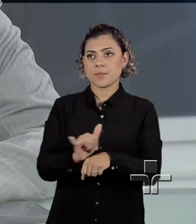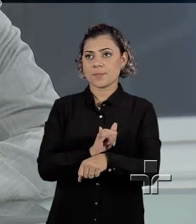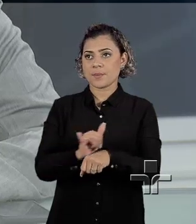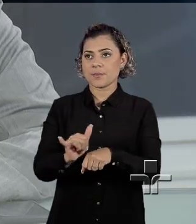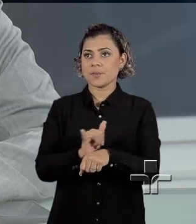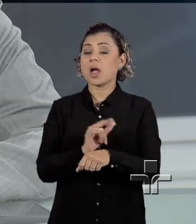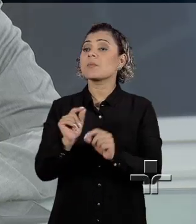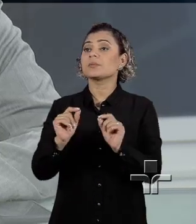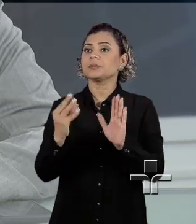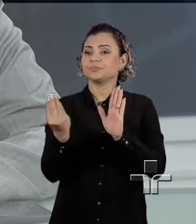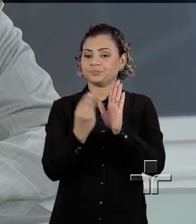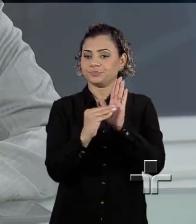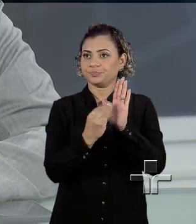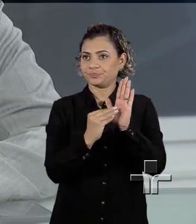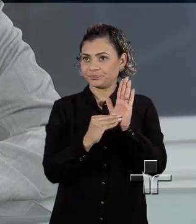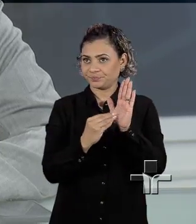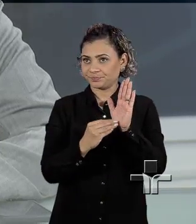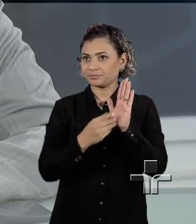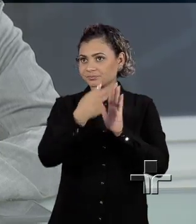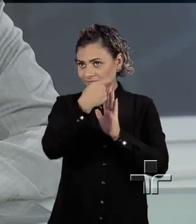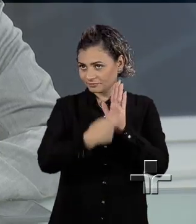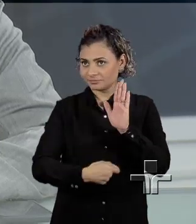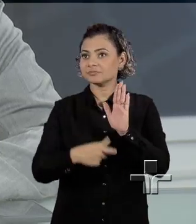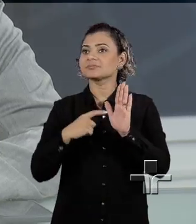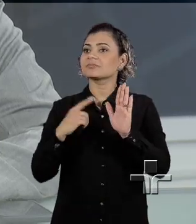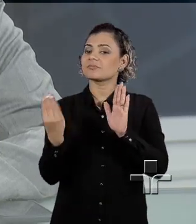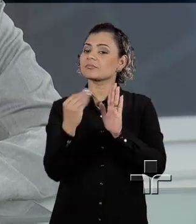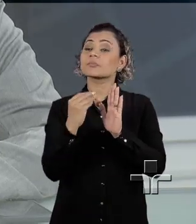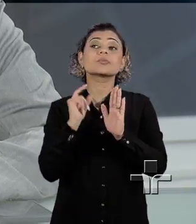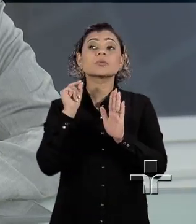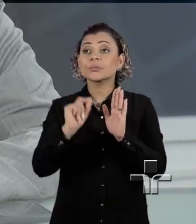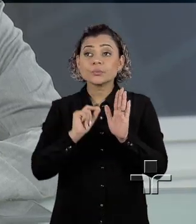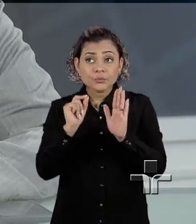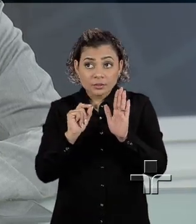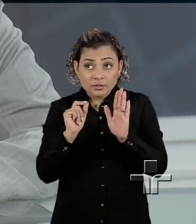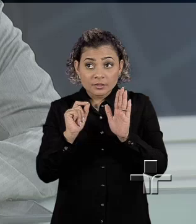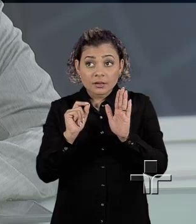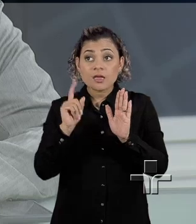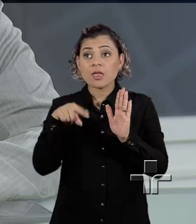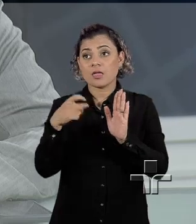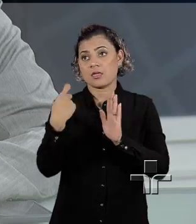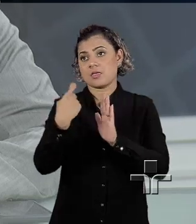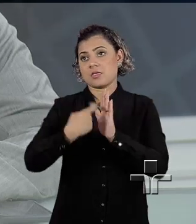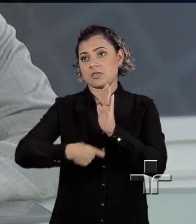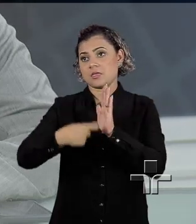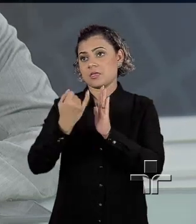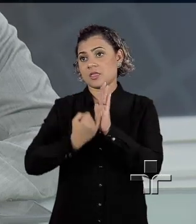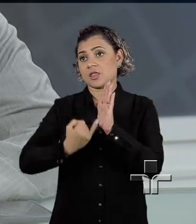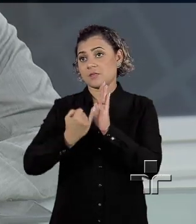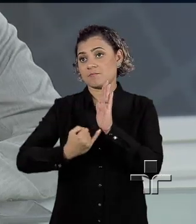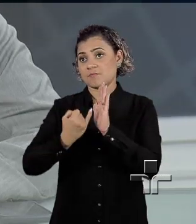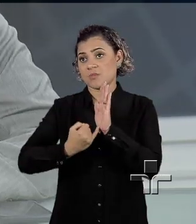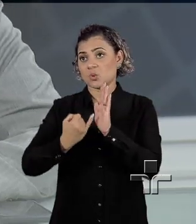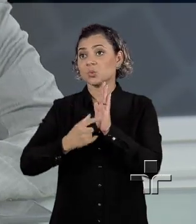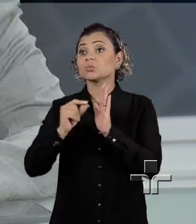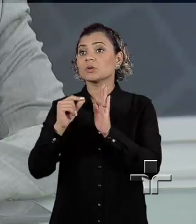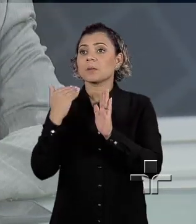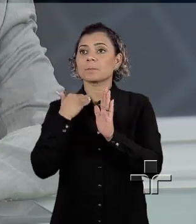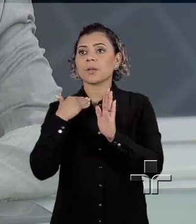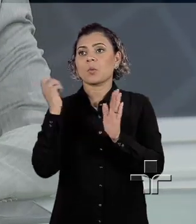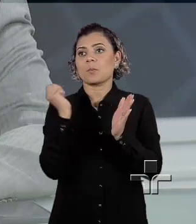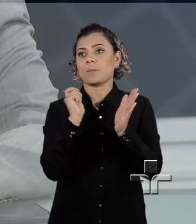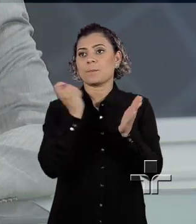colocou no seu relatório, que é um imposto, na verdade, uma oneração maior dos bancos